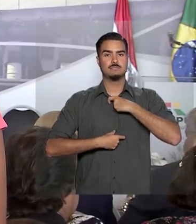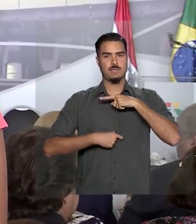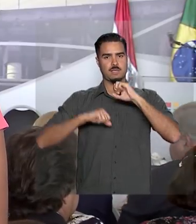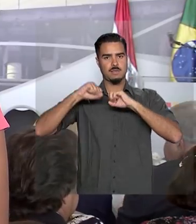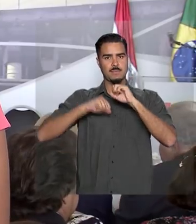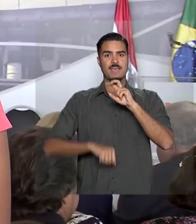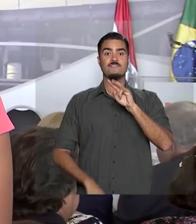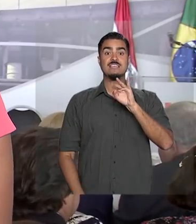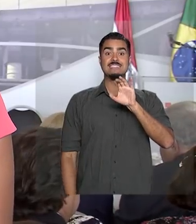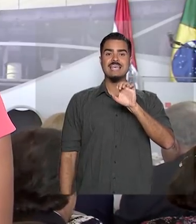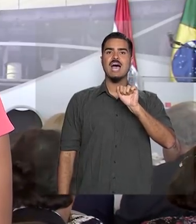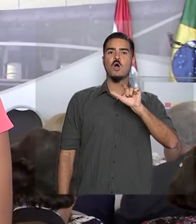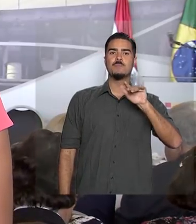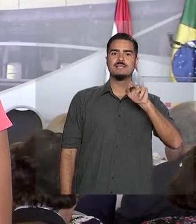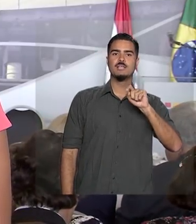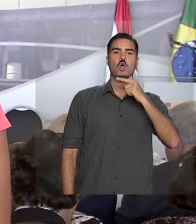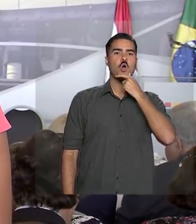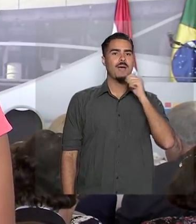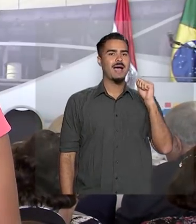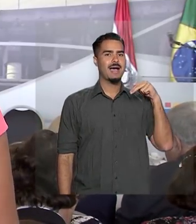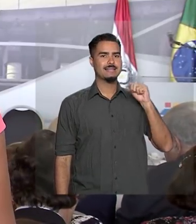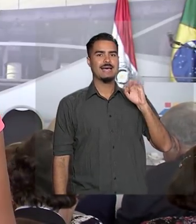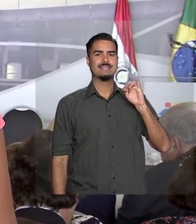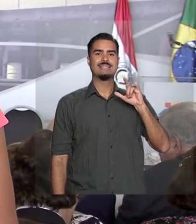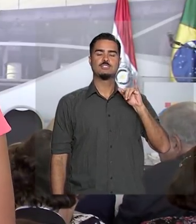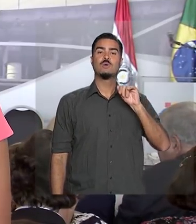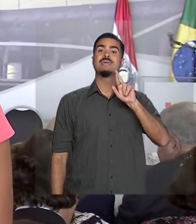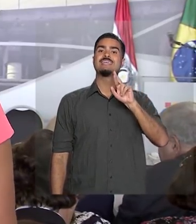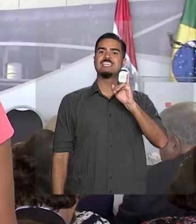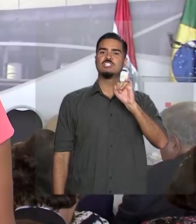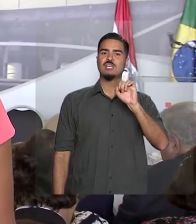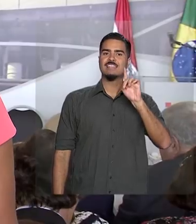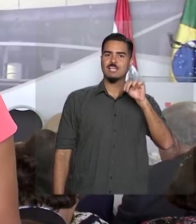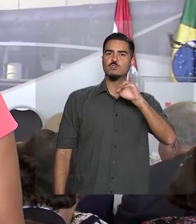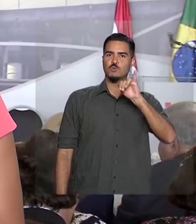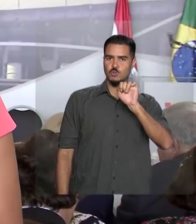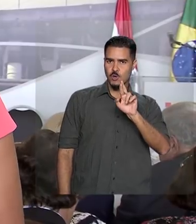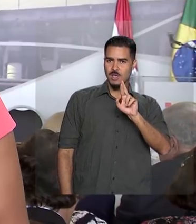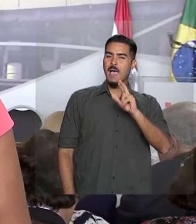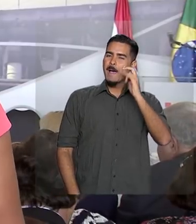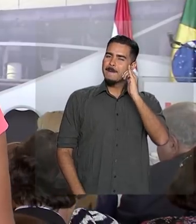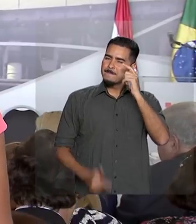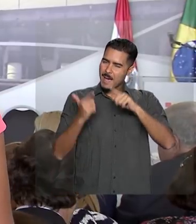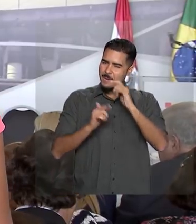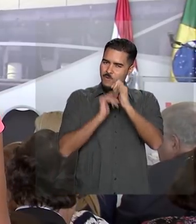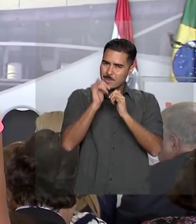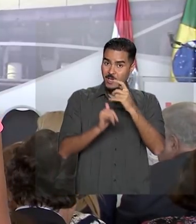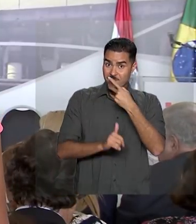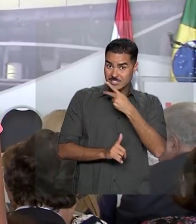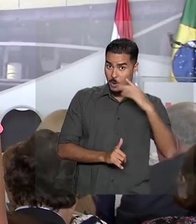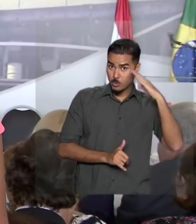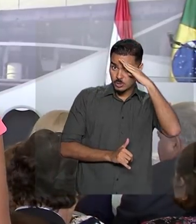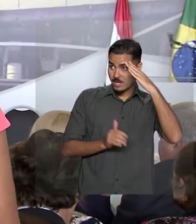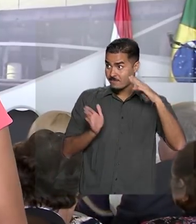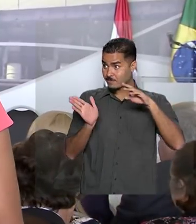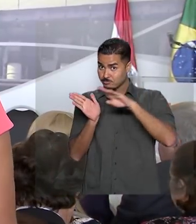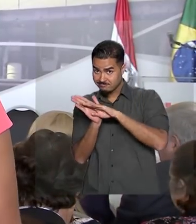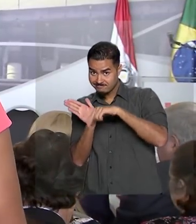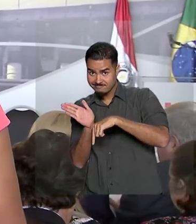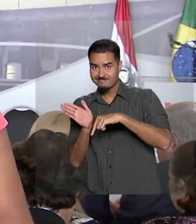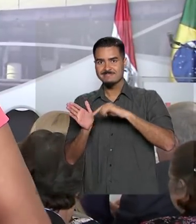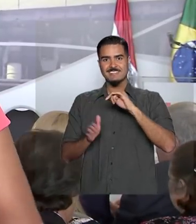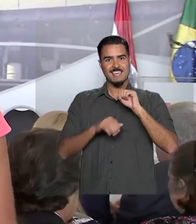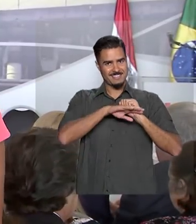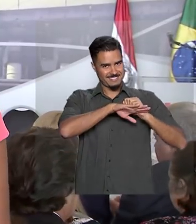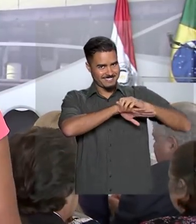o vice-almirante Anatalício Risden Júnior. Outras informações sobre essa visita do presidente Jair Bolsonaro à